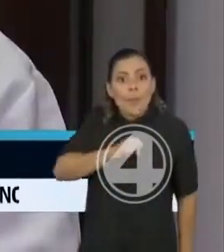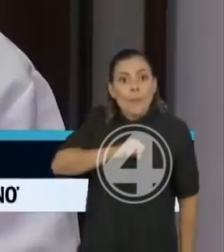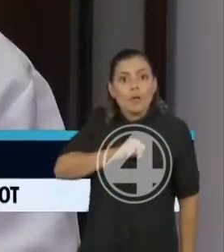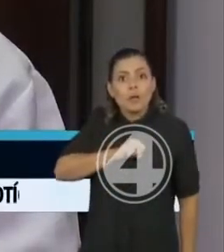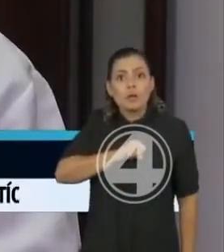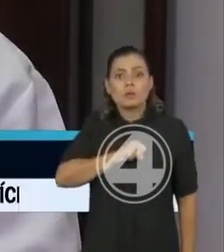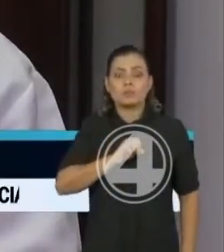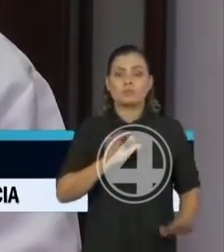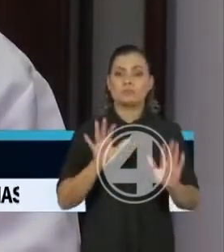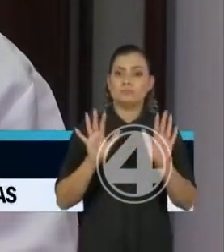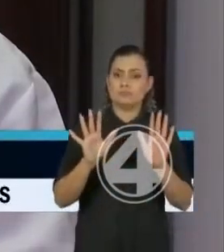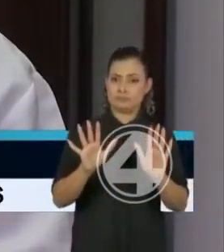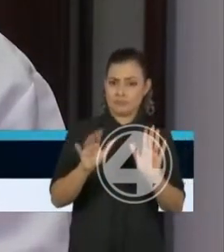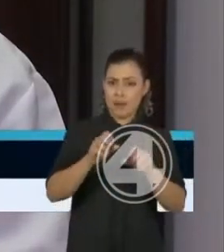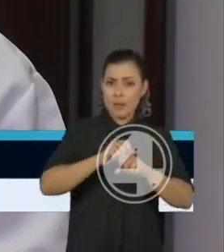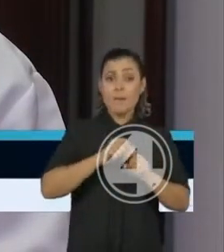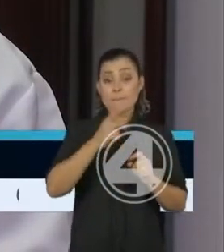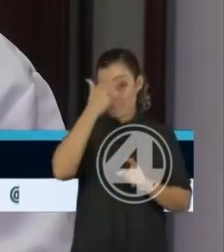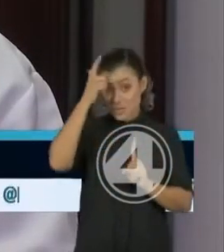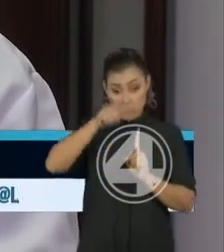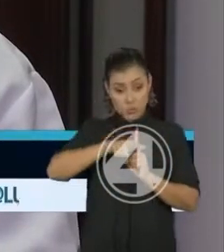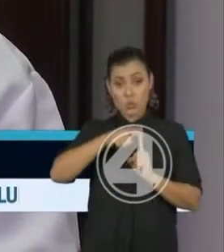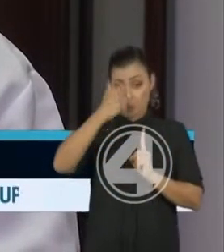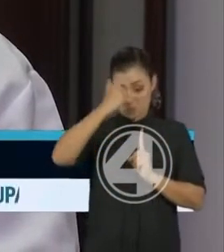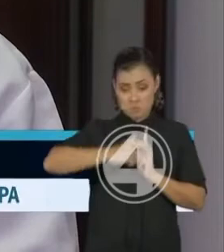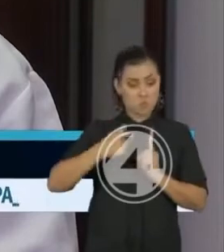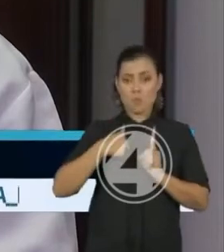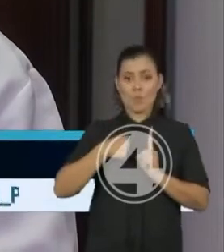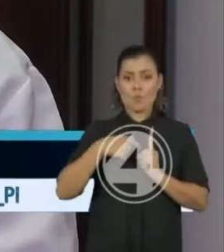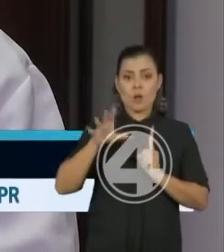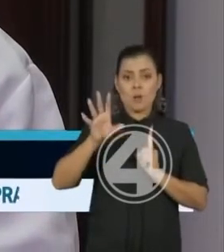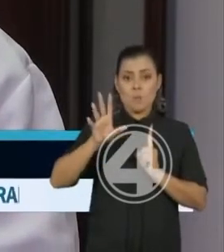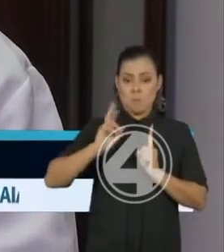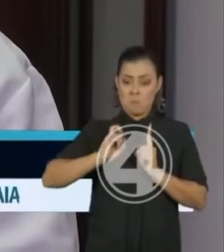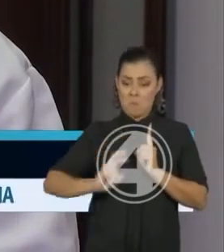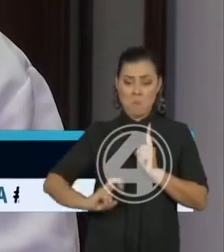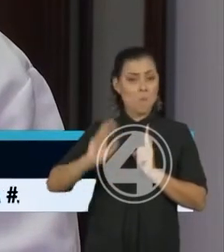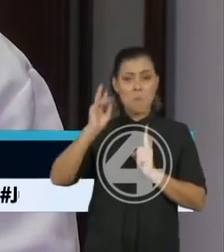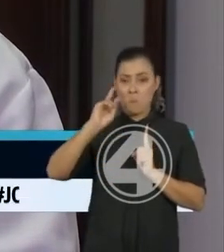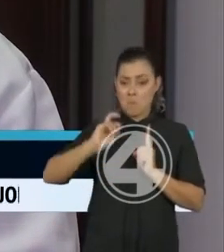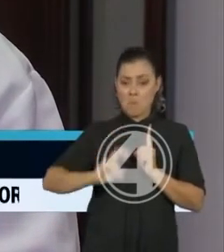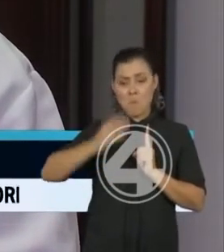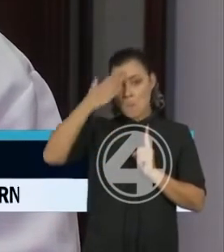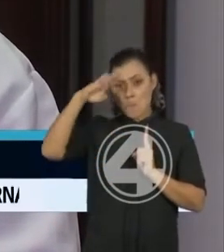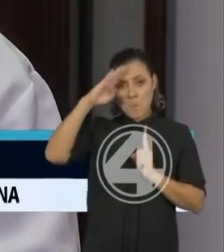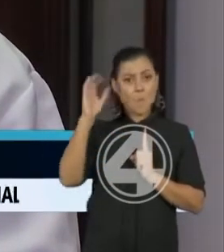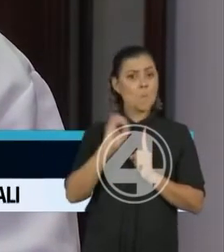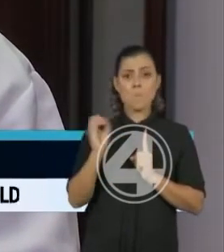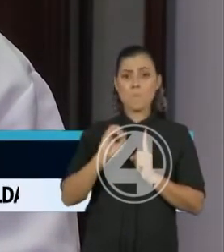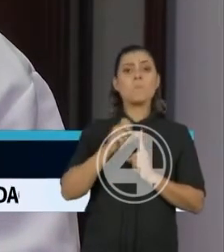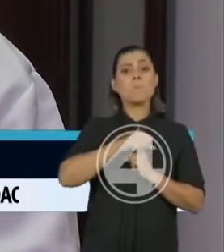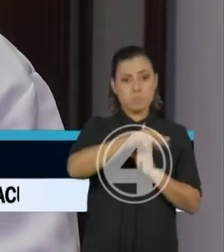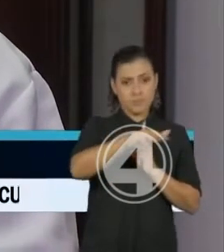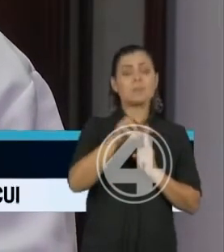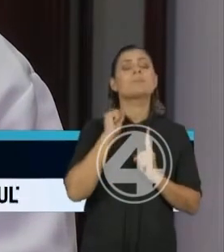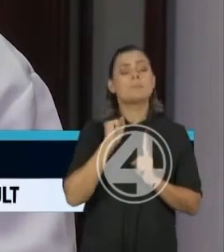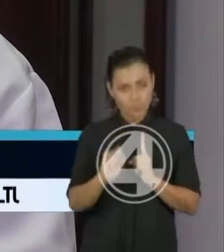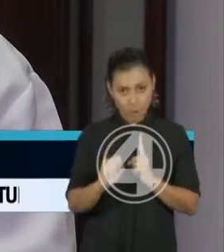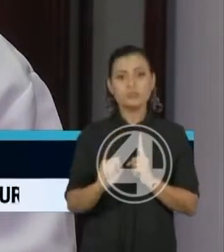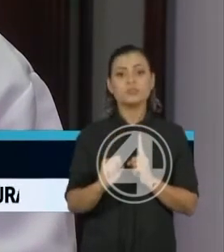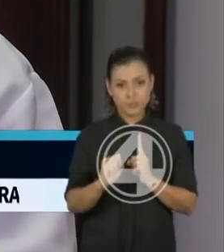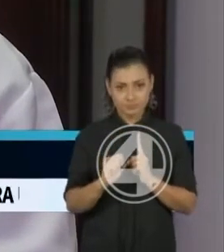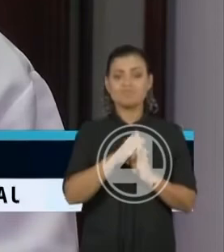é possível transmitir quem não tem sintoma é possível por quê porque tem um